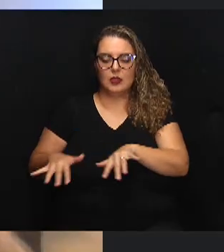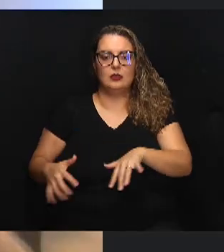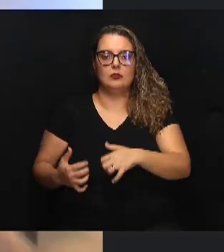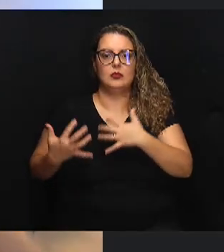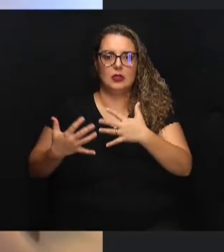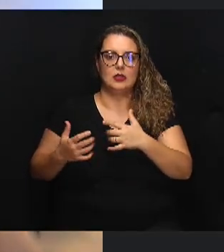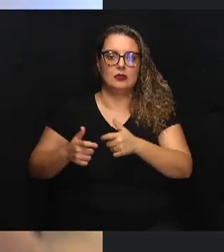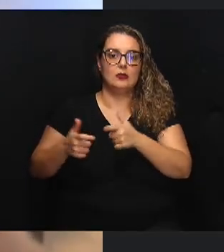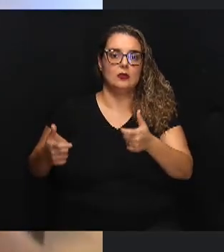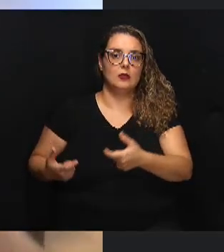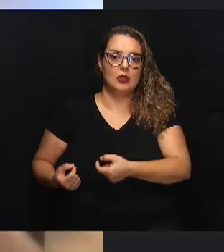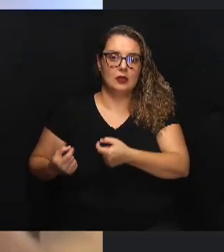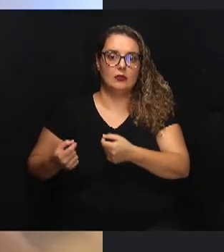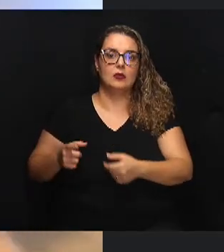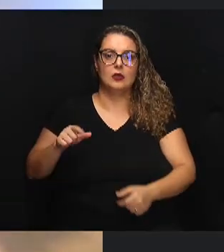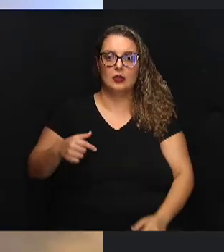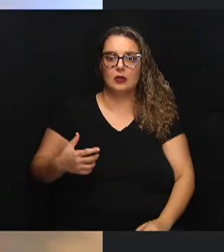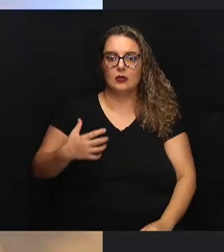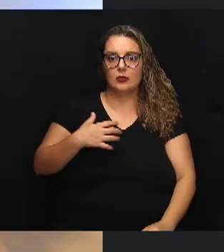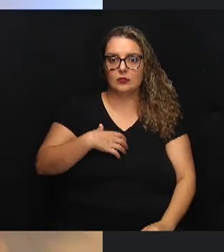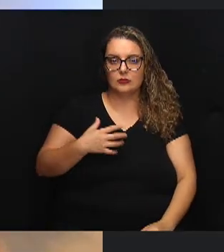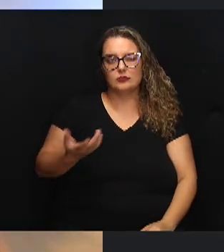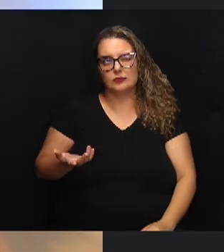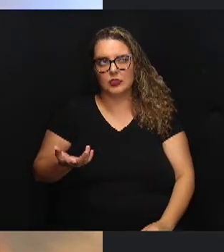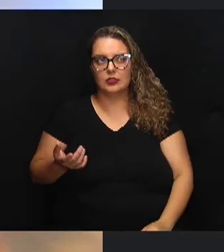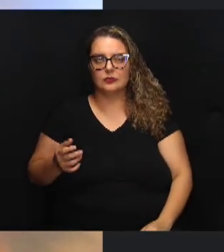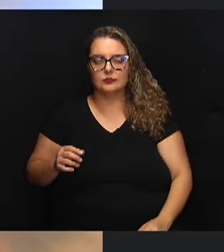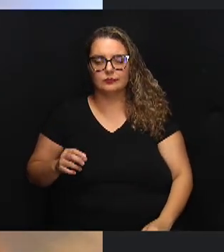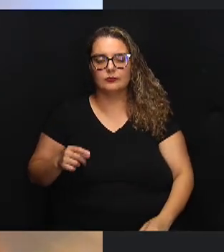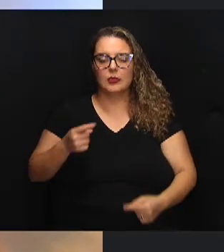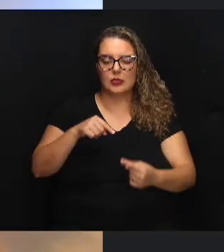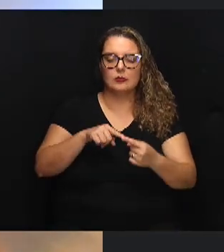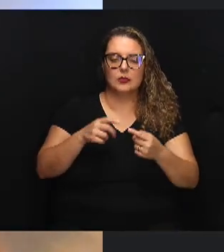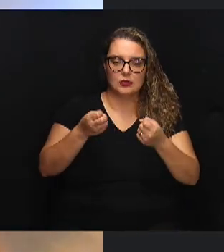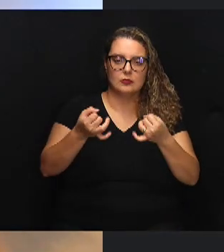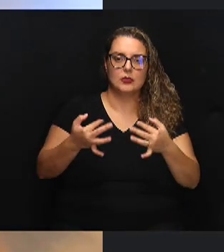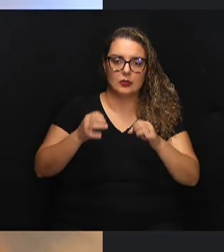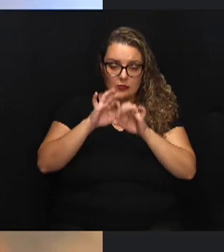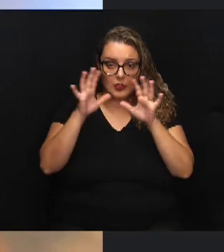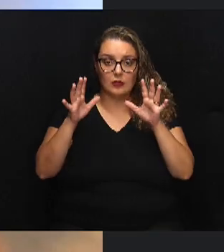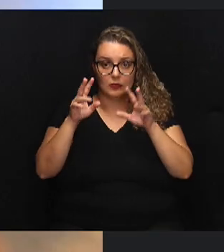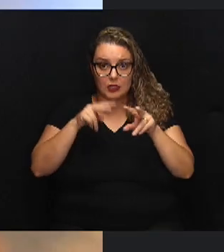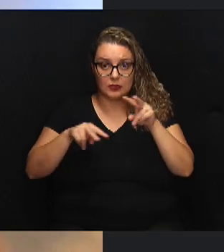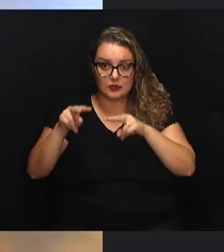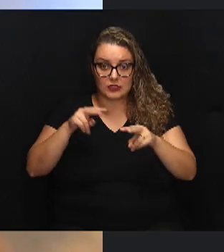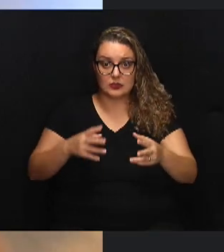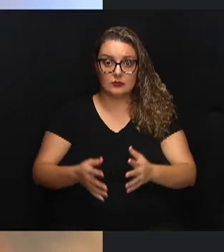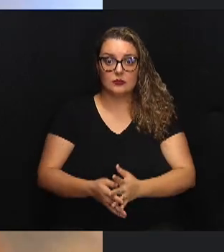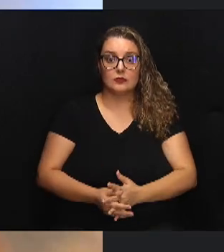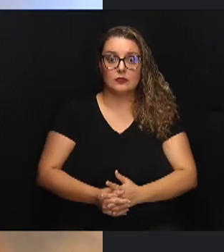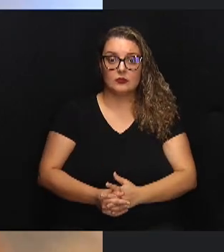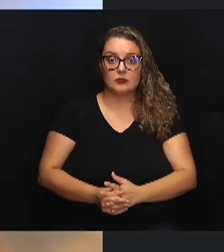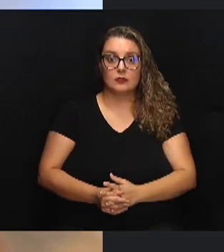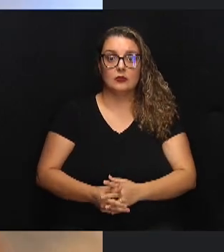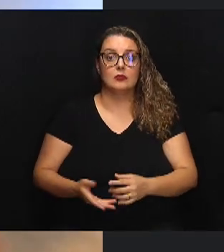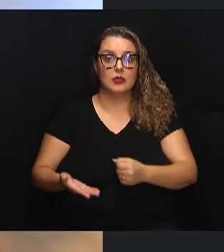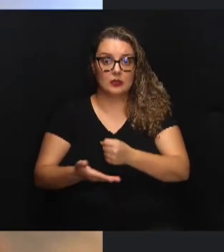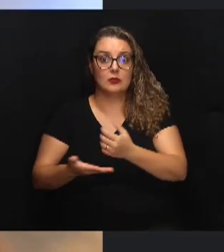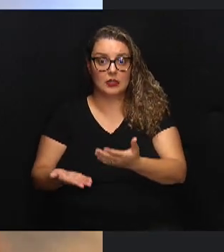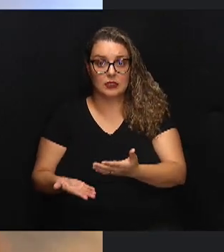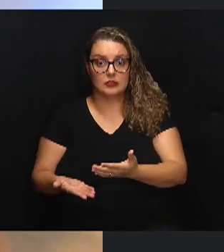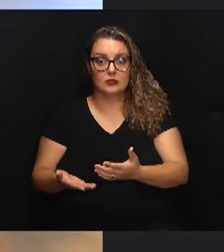do câncer. É uma forma leiga de explicar, não é uma forma mais objetiva para que fique mais palpável, mas é basicamente isso.